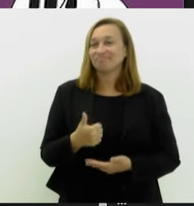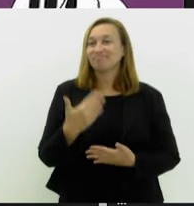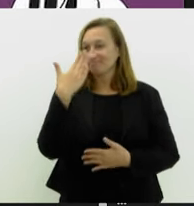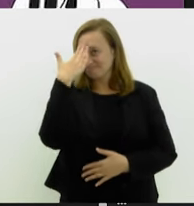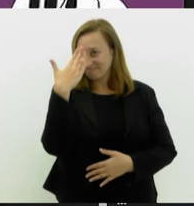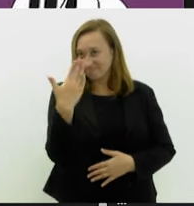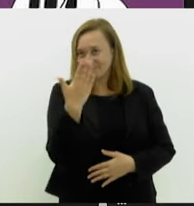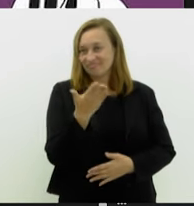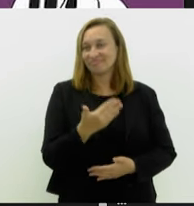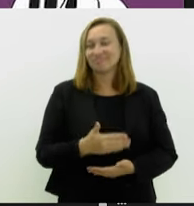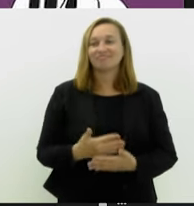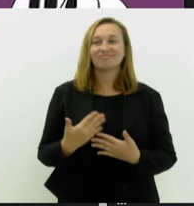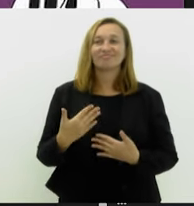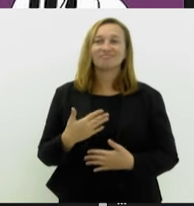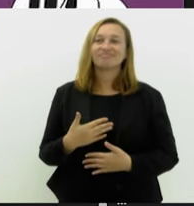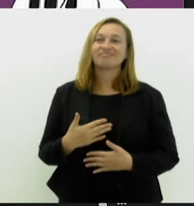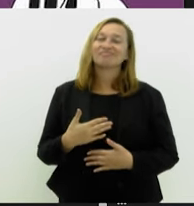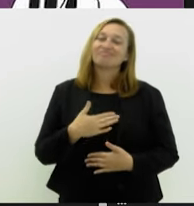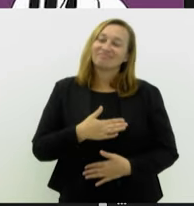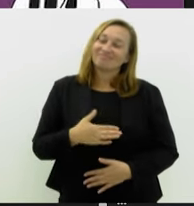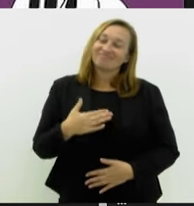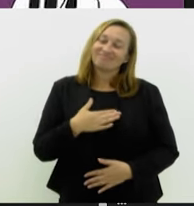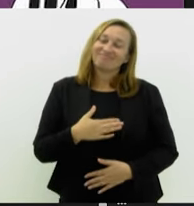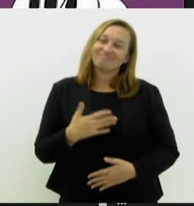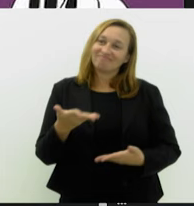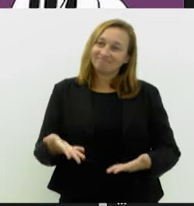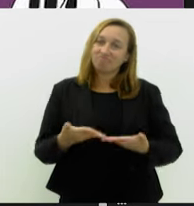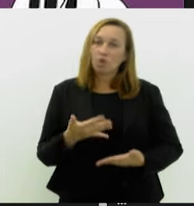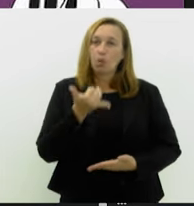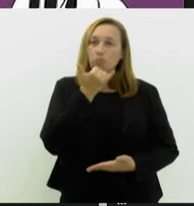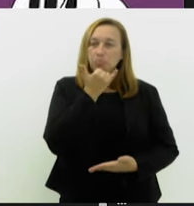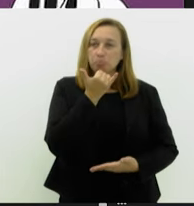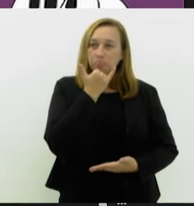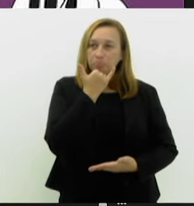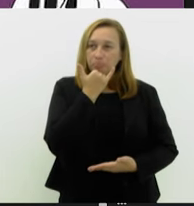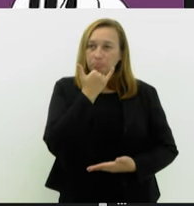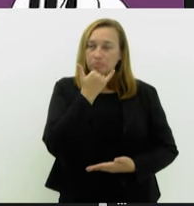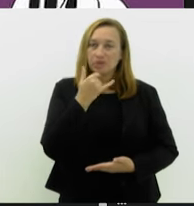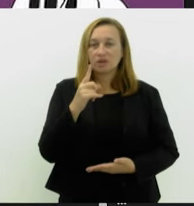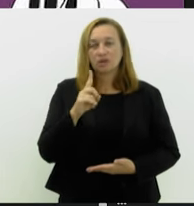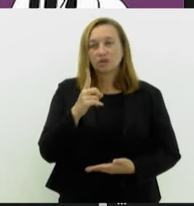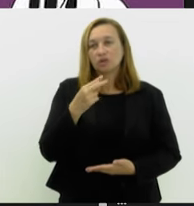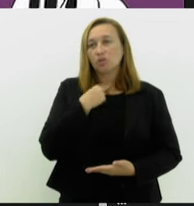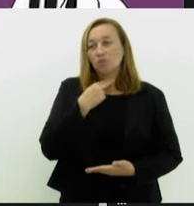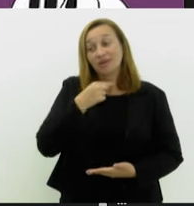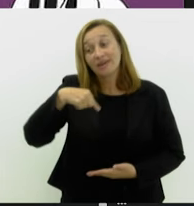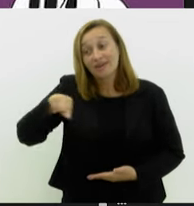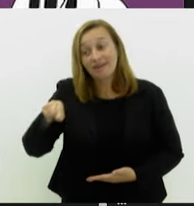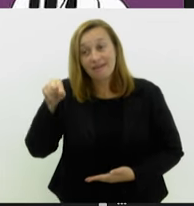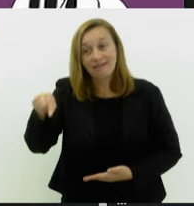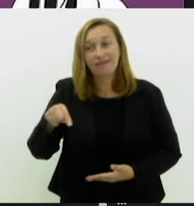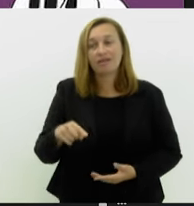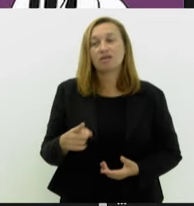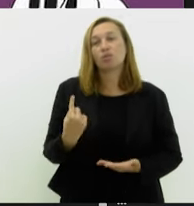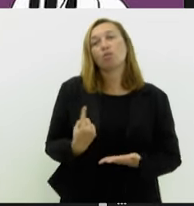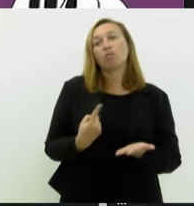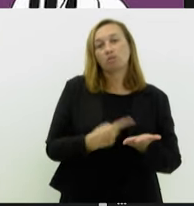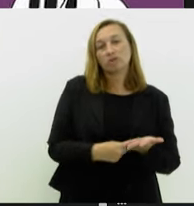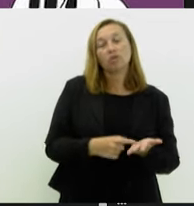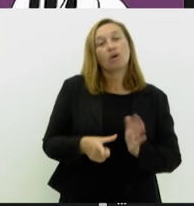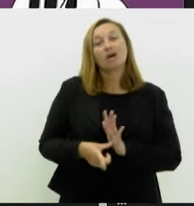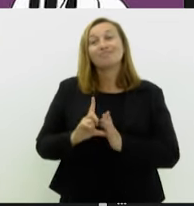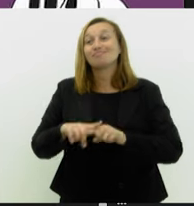agradecer imensamente o convite Peço desculpas por não estar aí presente embora eu eu tenha até me comprometido